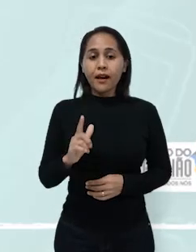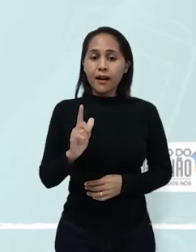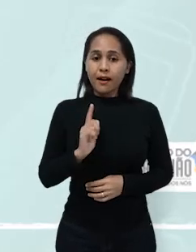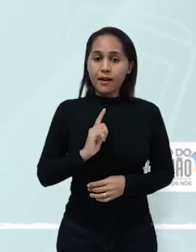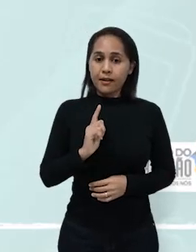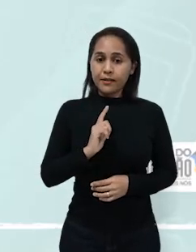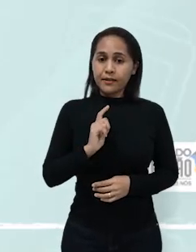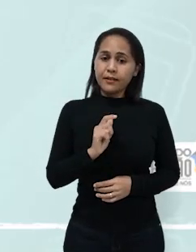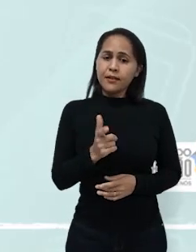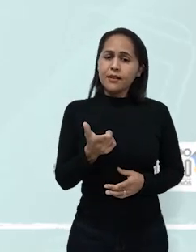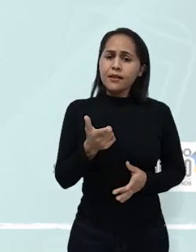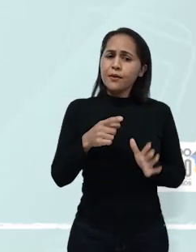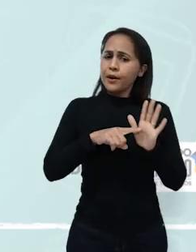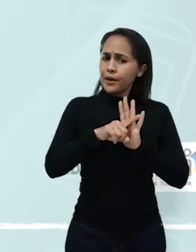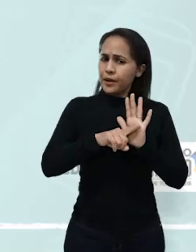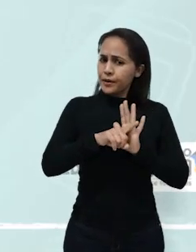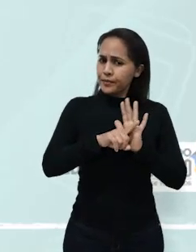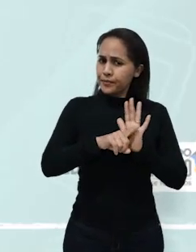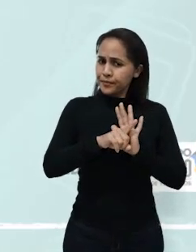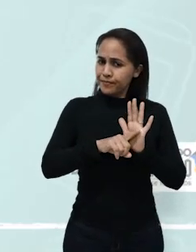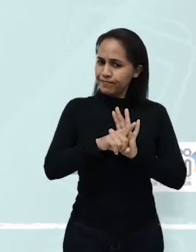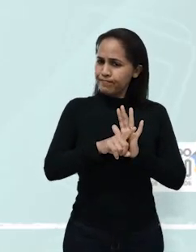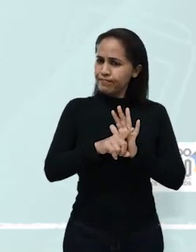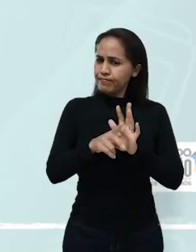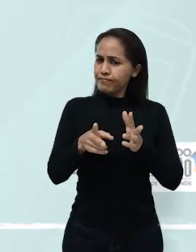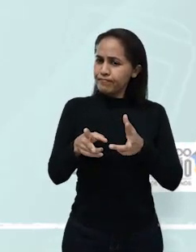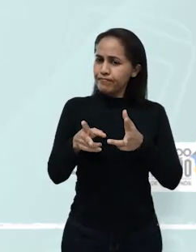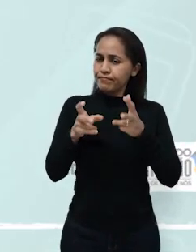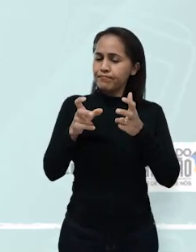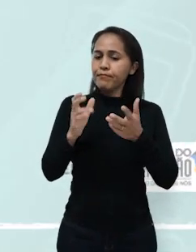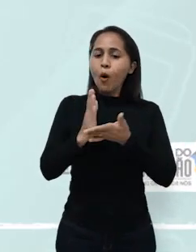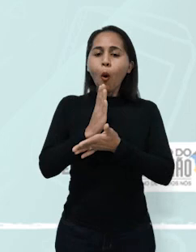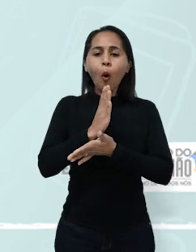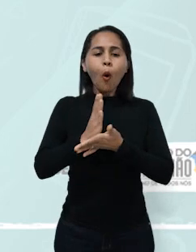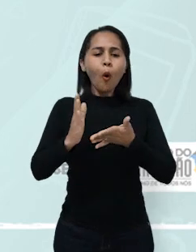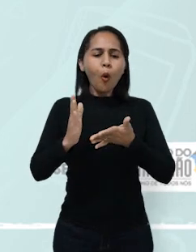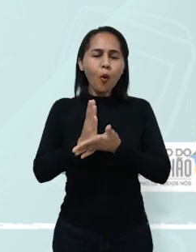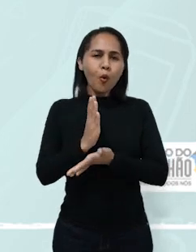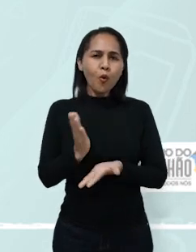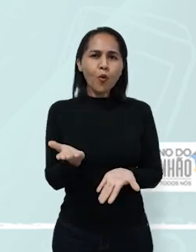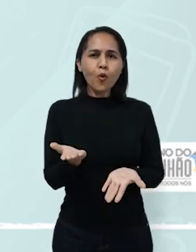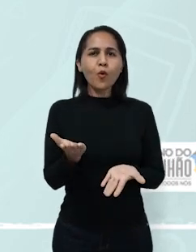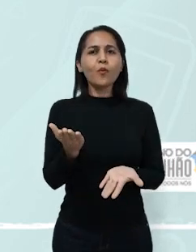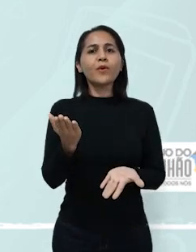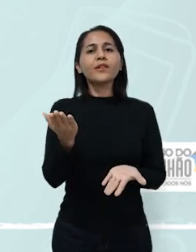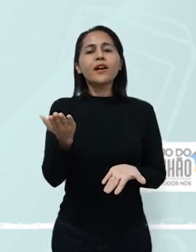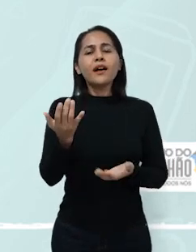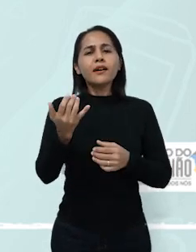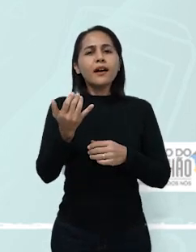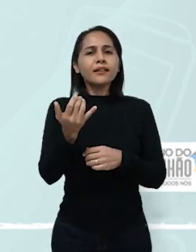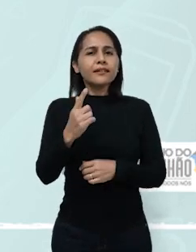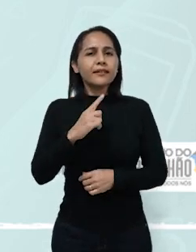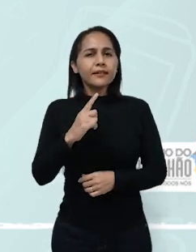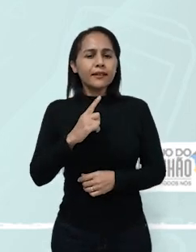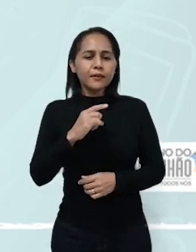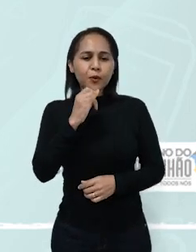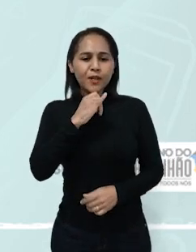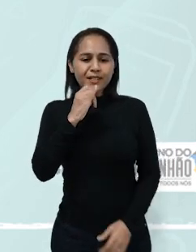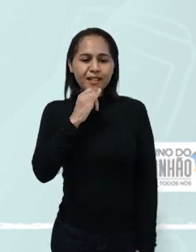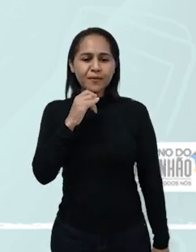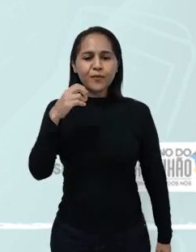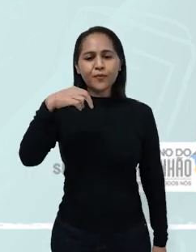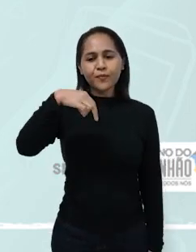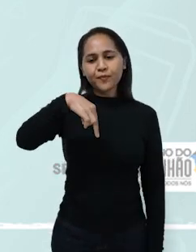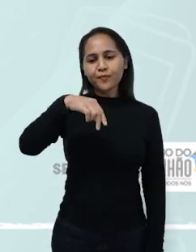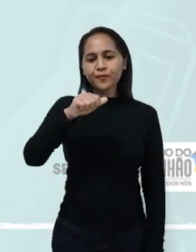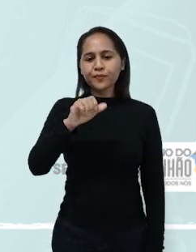Arrhenius ele percebeu que algumas substâncias moleculares, por exemplo, o HCl, o ácido